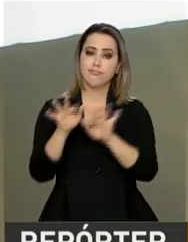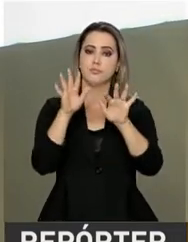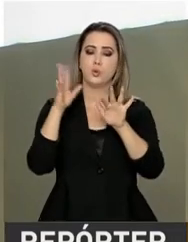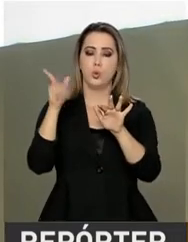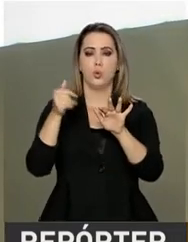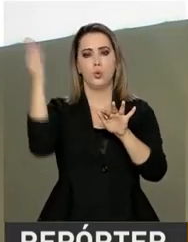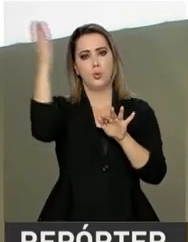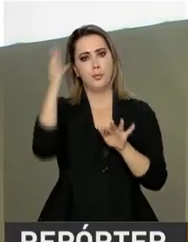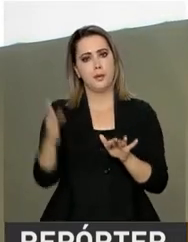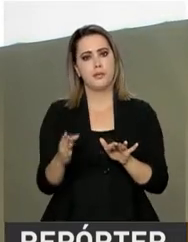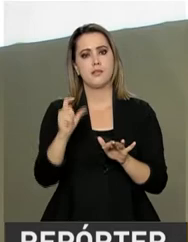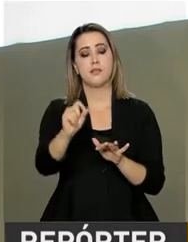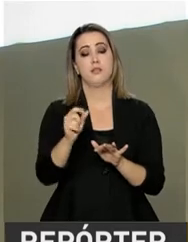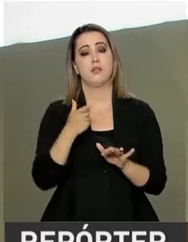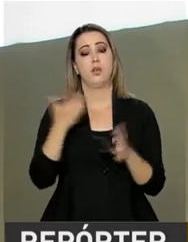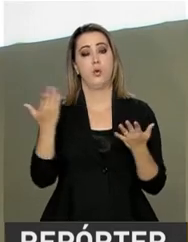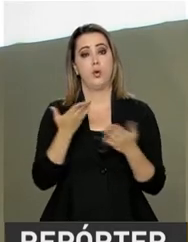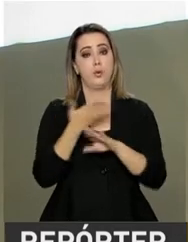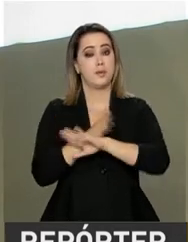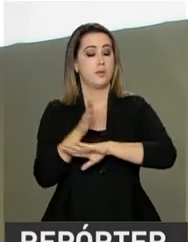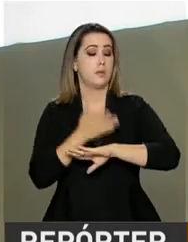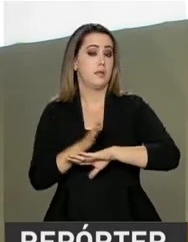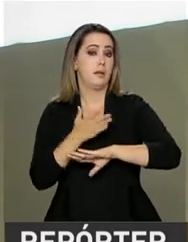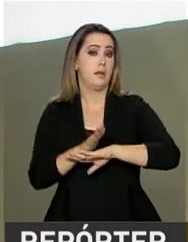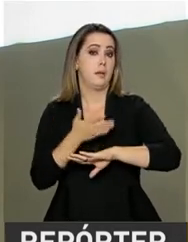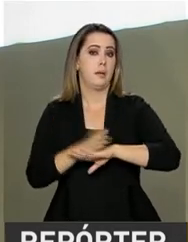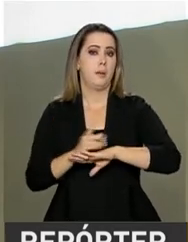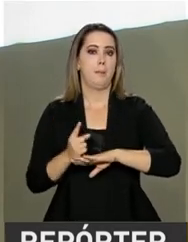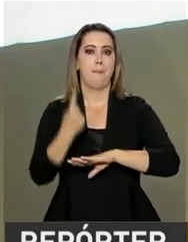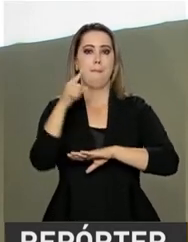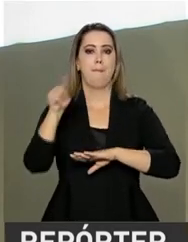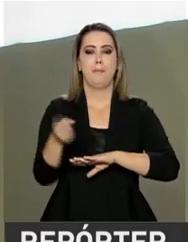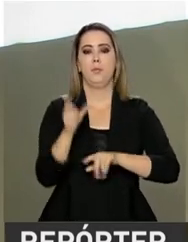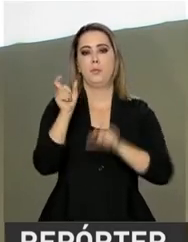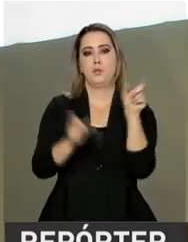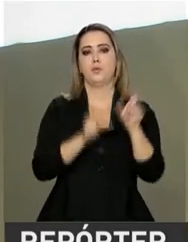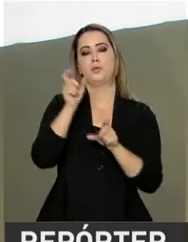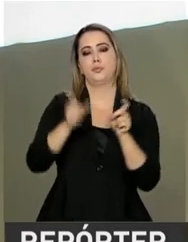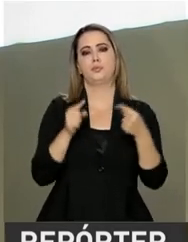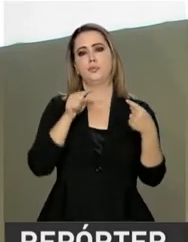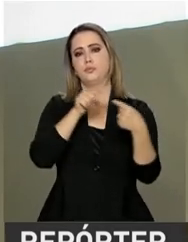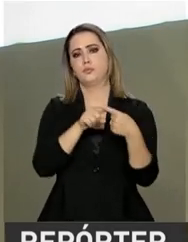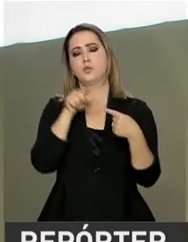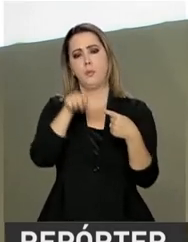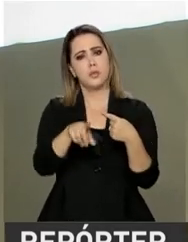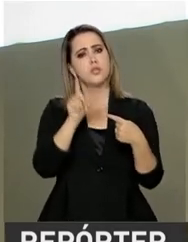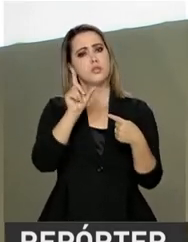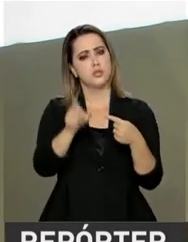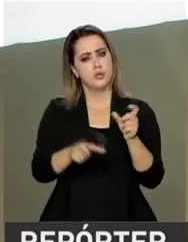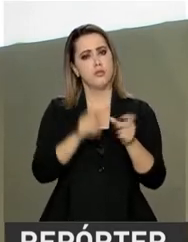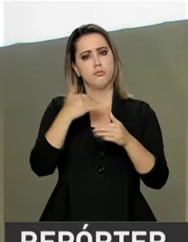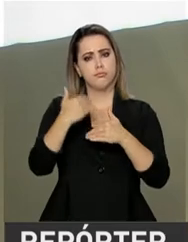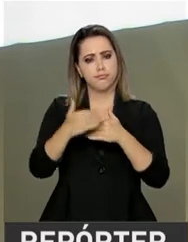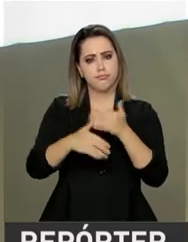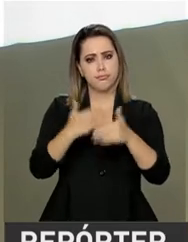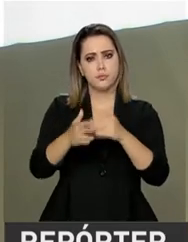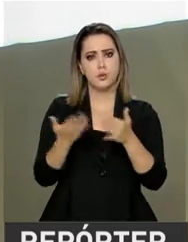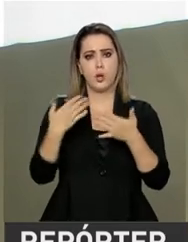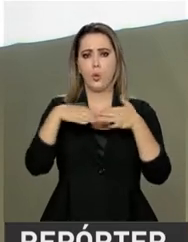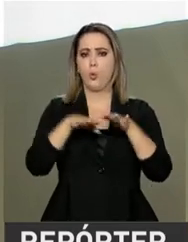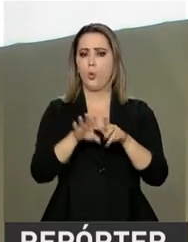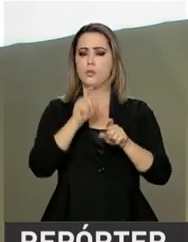governo vai iniciar um programa de capacitação para mil monitores a meta é que eles se tornem agentes de inclusão digital